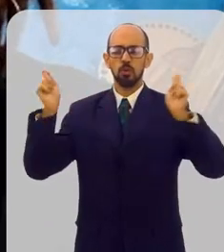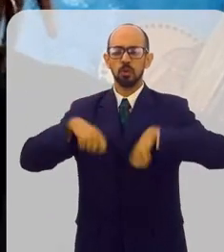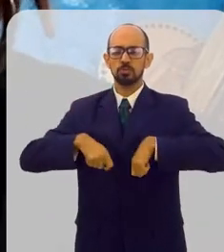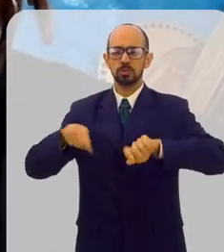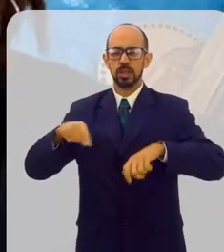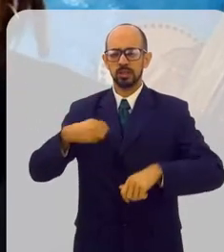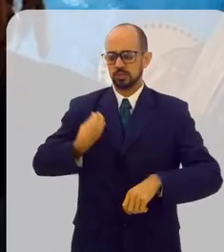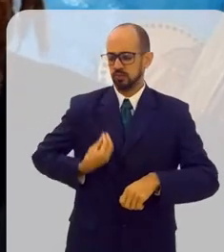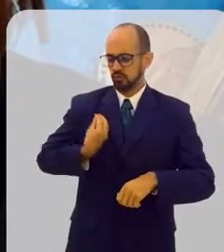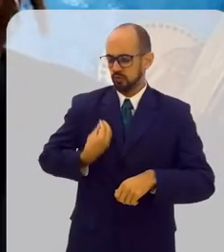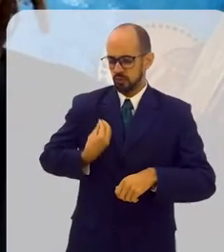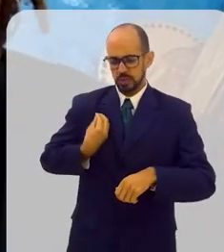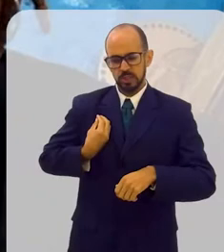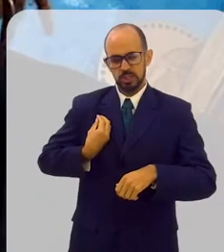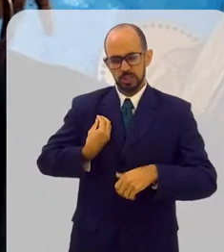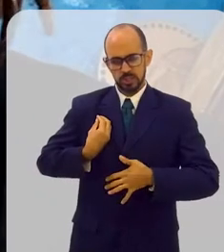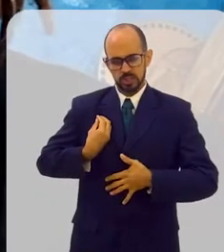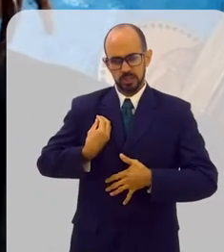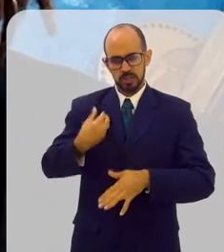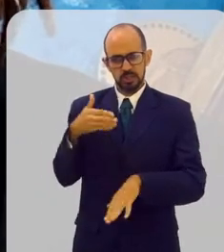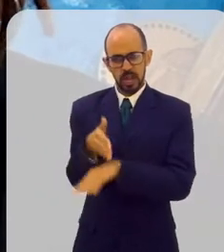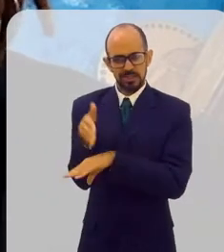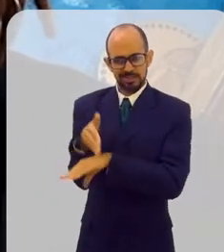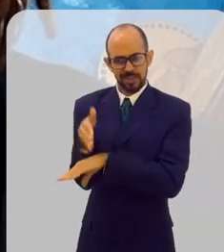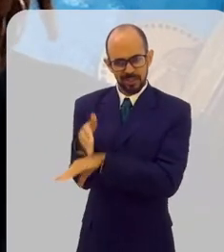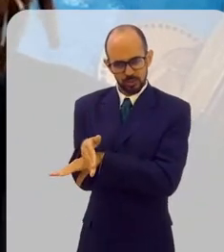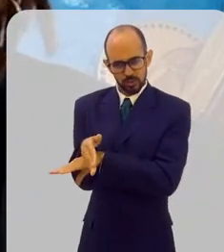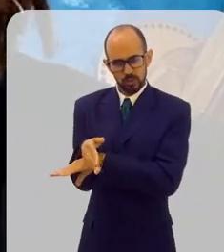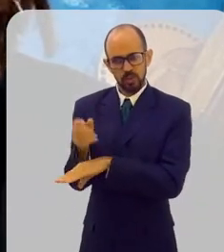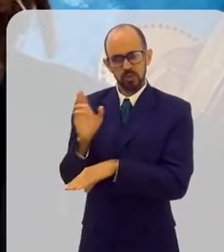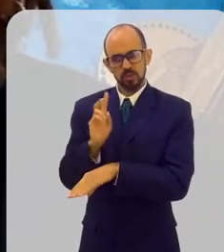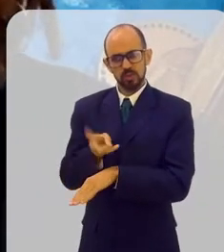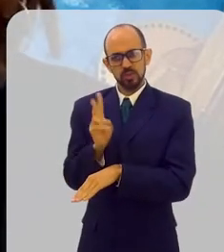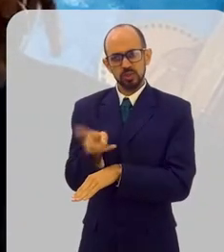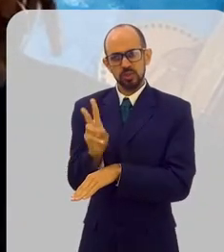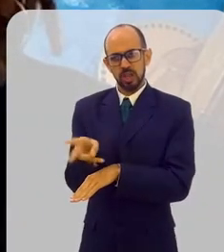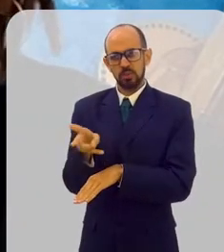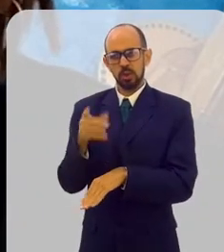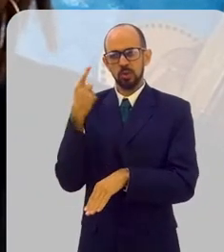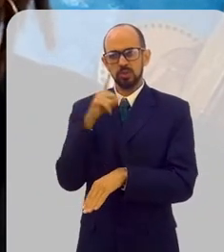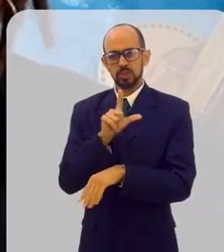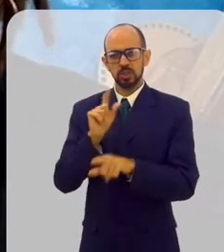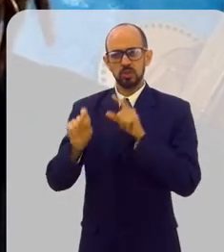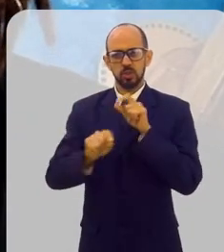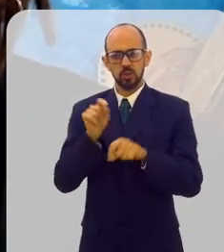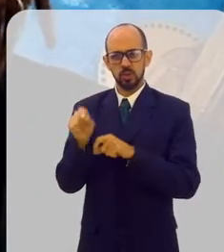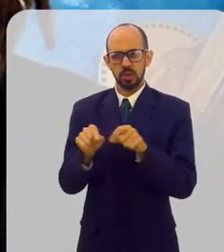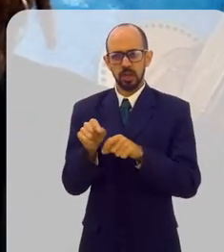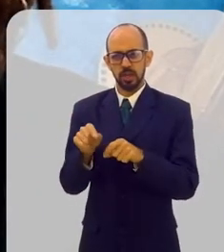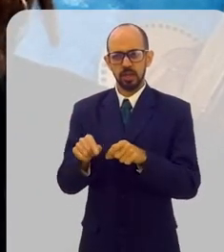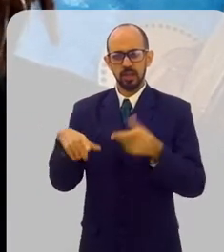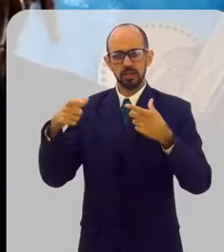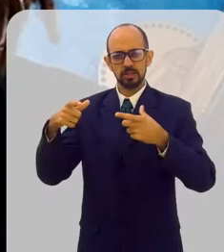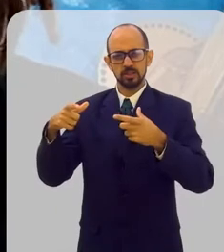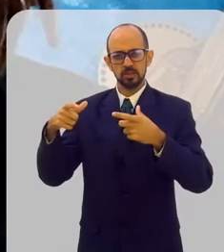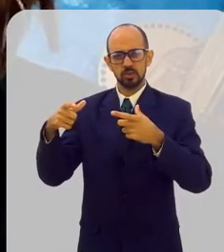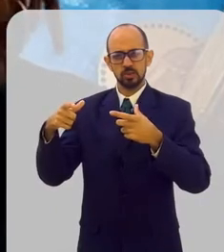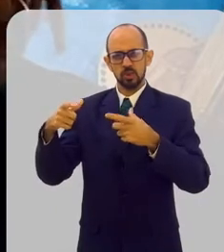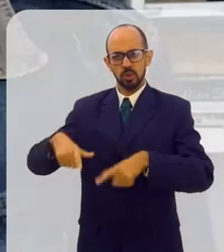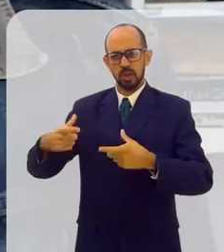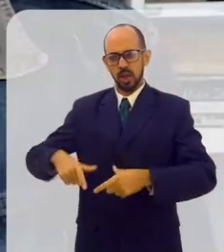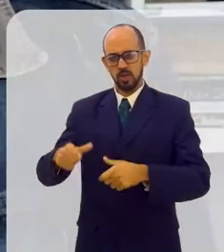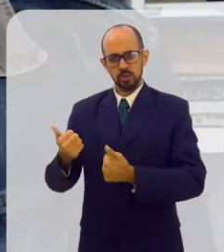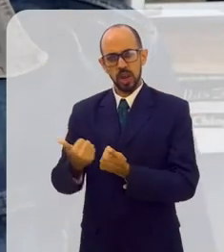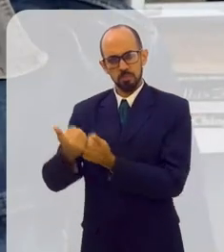tinha de vida, de processo, de acessos, eu sempre pude contar muito com esse lugar da rede de